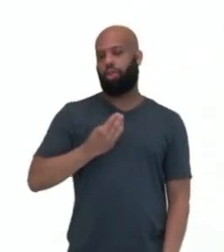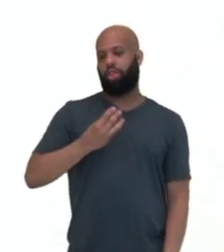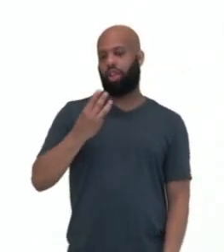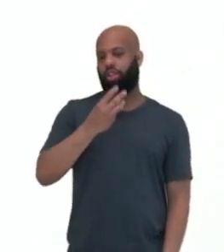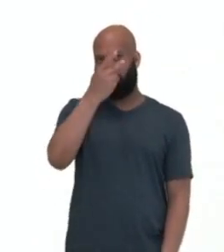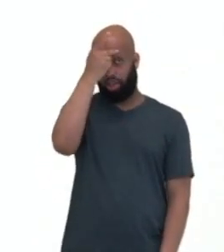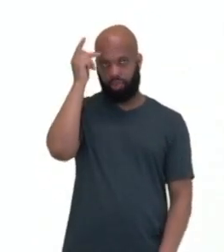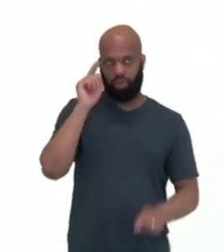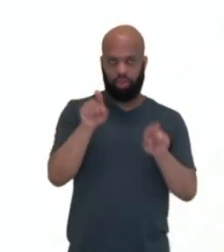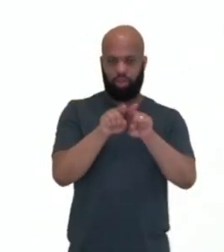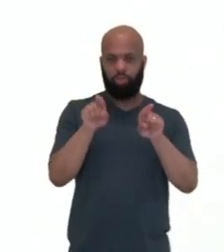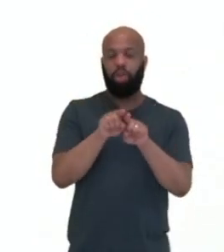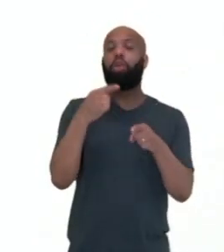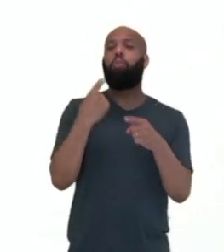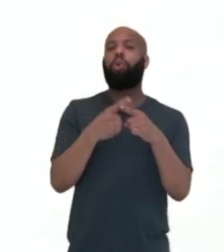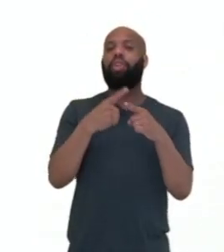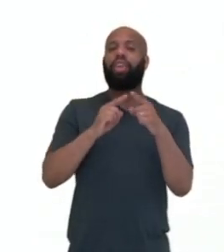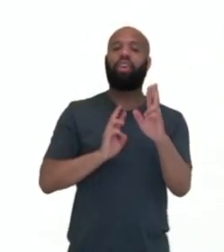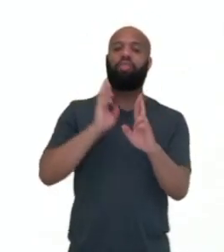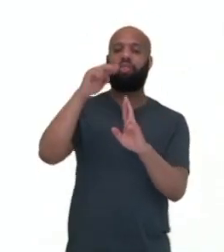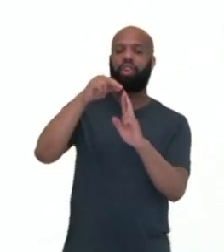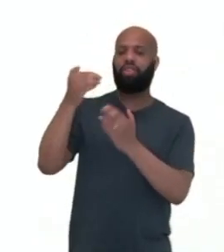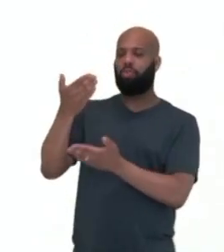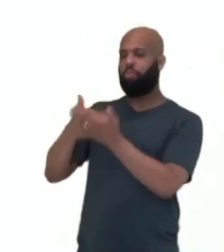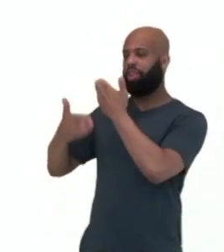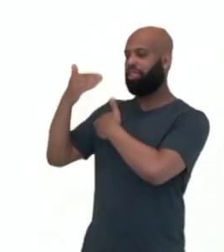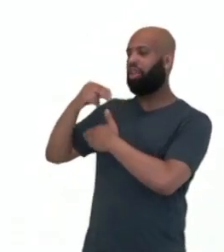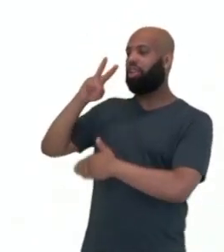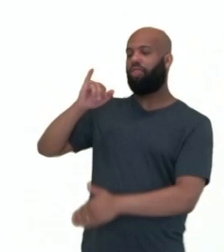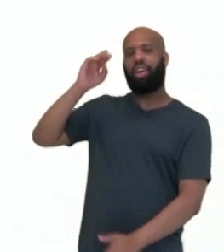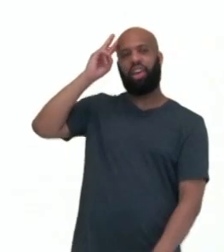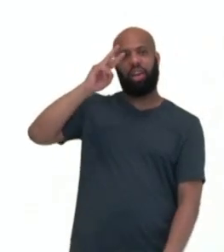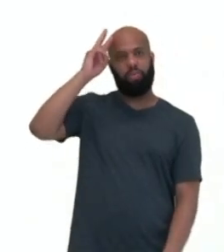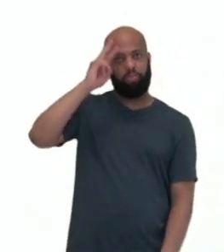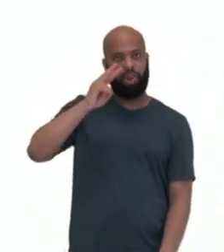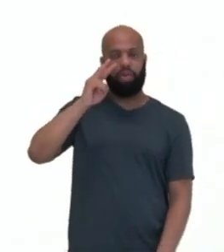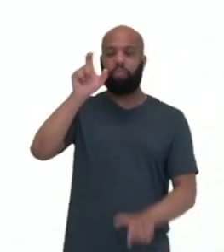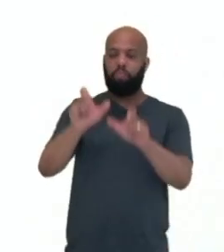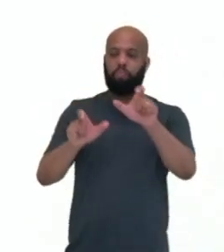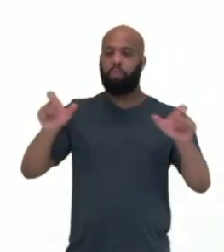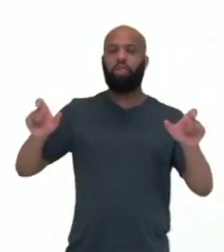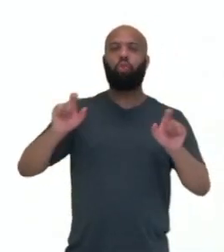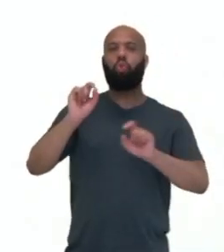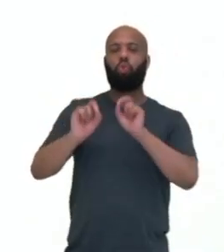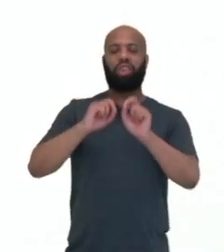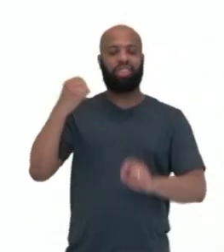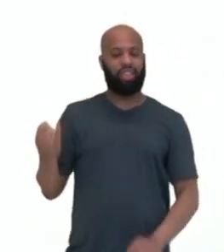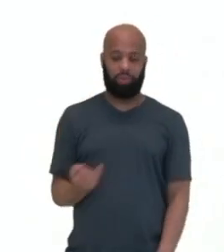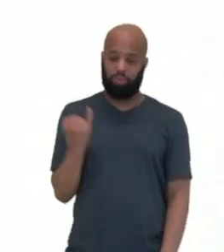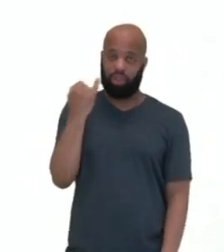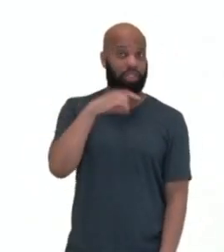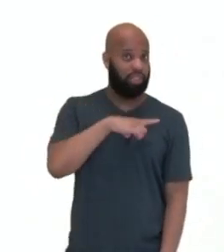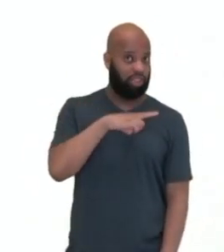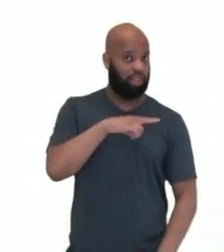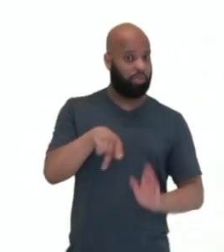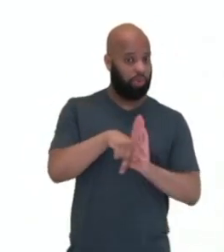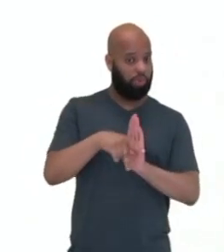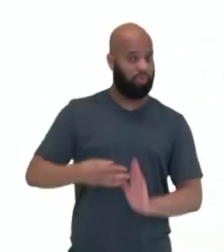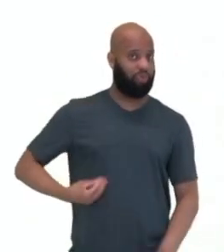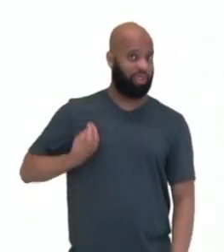ele evoca o passado, procurando lembrar fatos e pessoas que foram importantes em sua